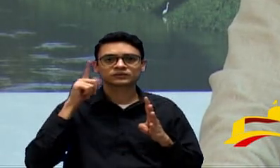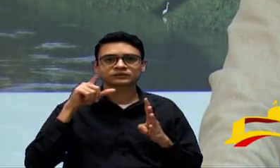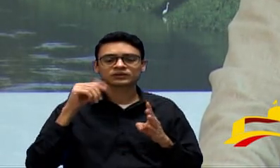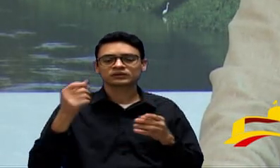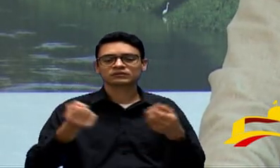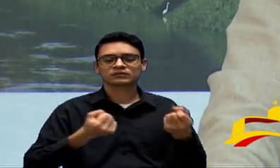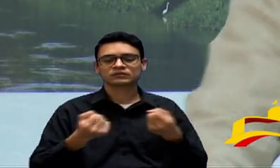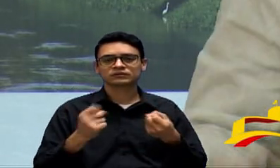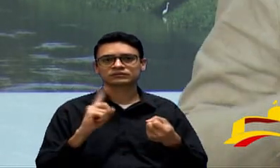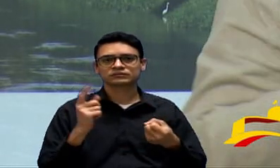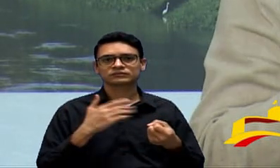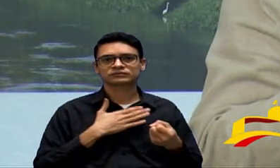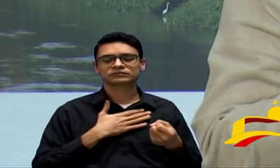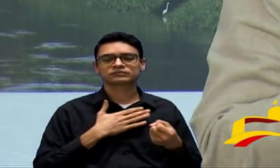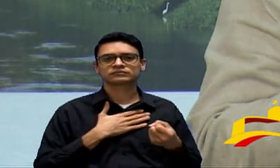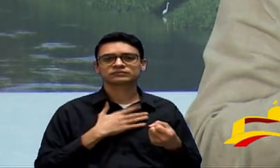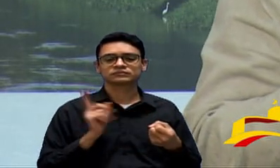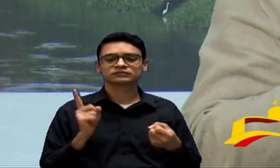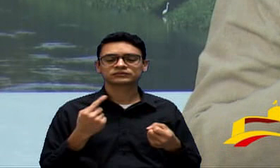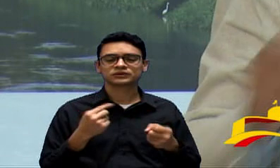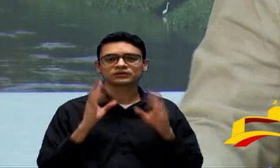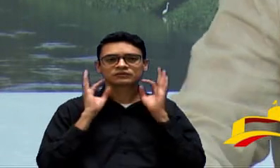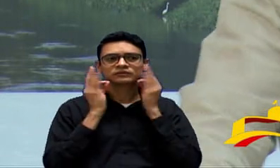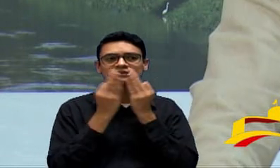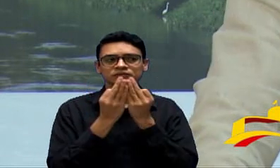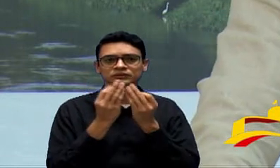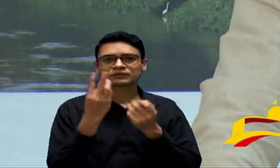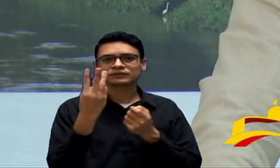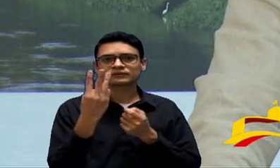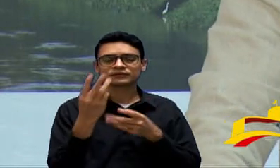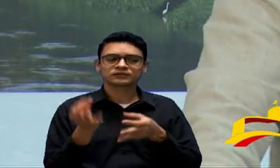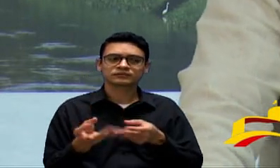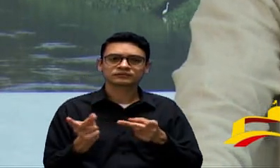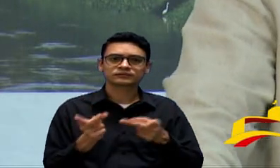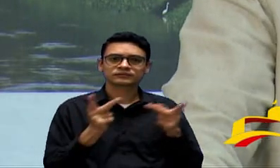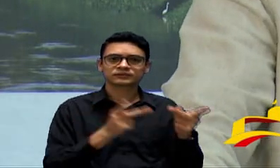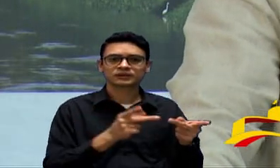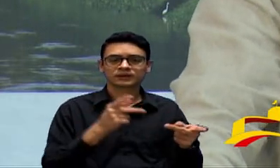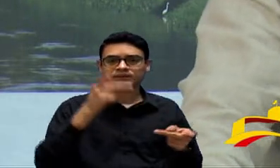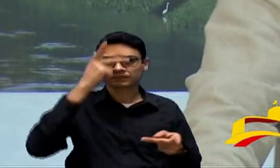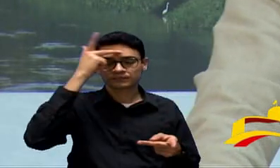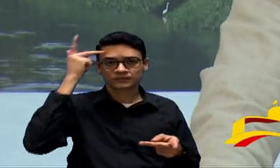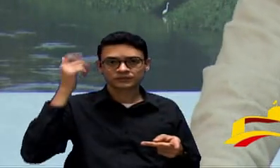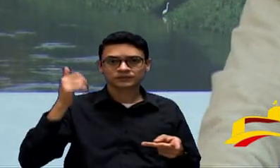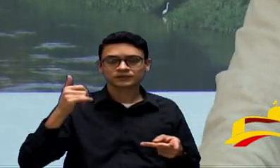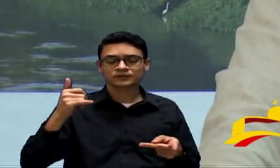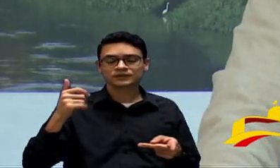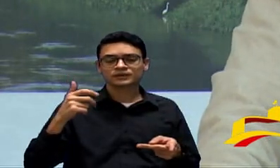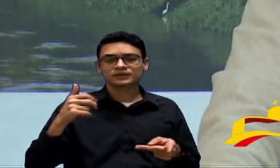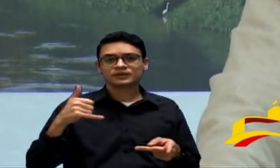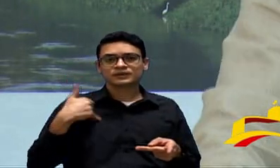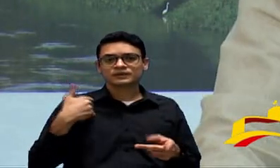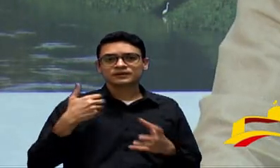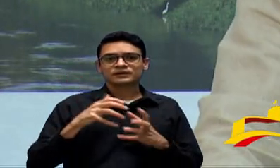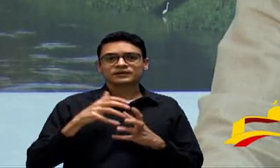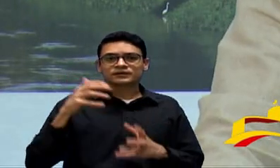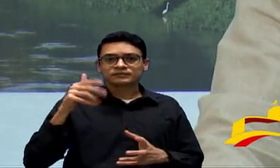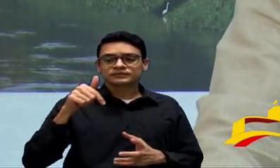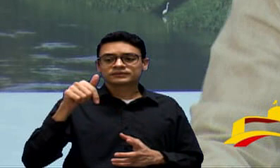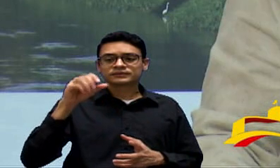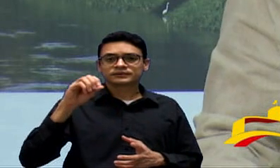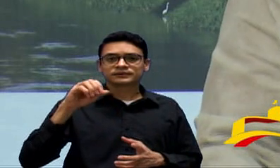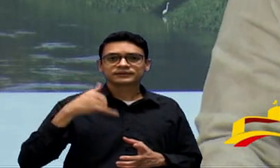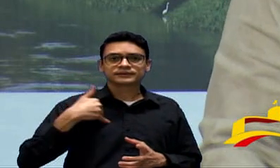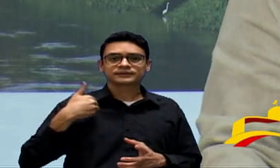lá, porque eu fui visitar 3 famílias que a pessoa tinha mais de 71 anos e não tinha conseguido tomar sua segunda vacina. Em razão,